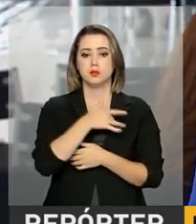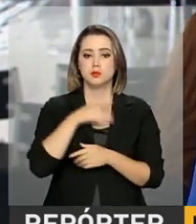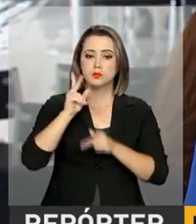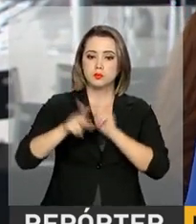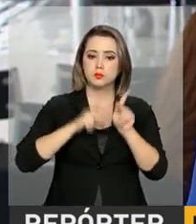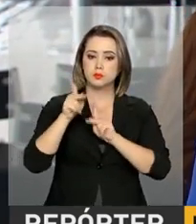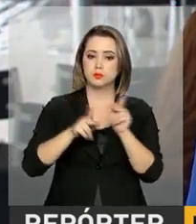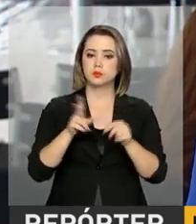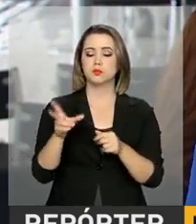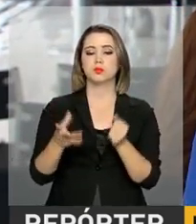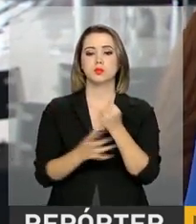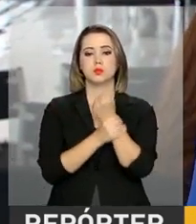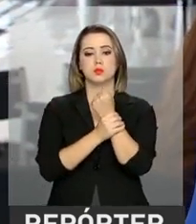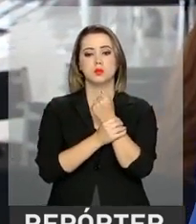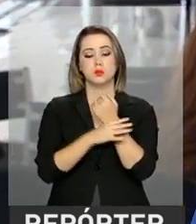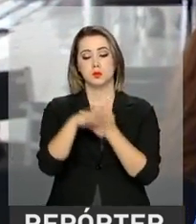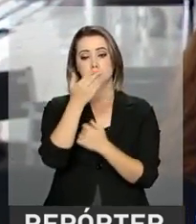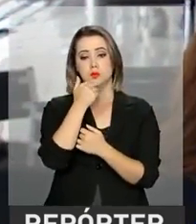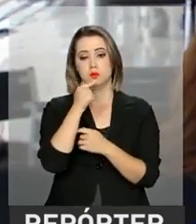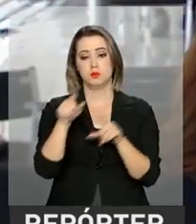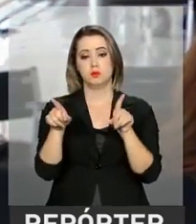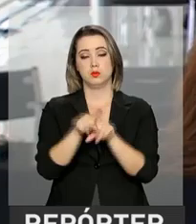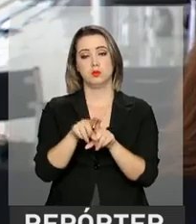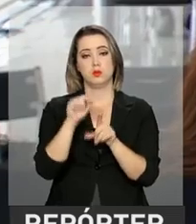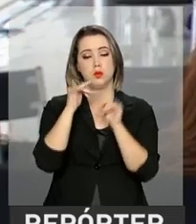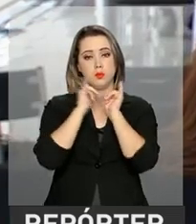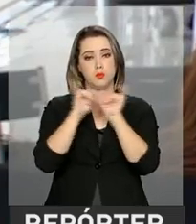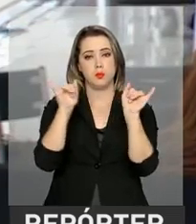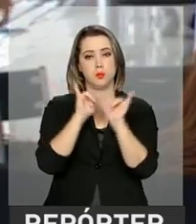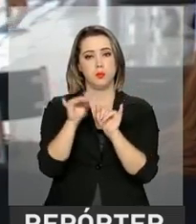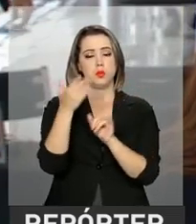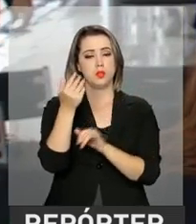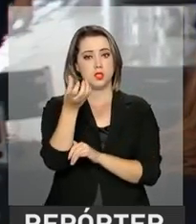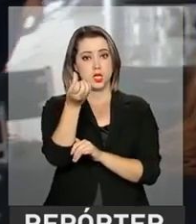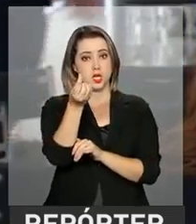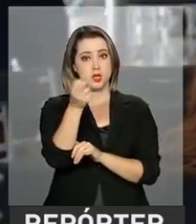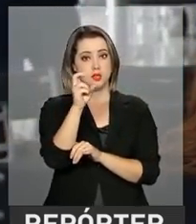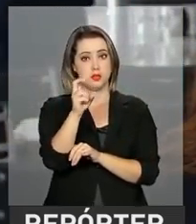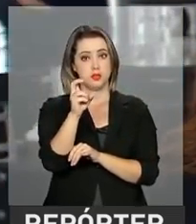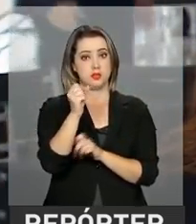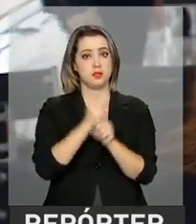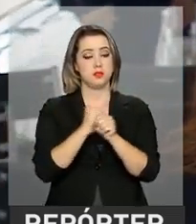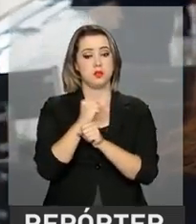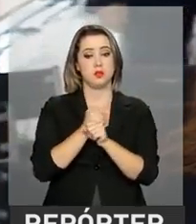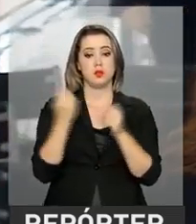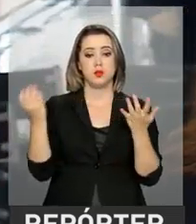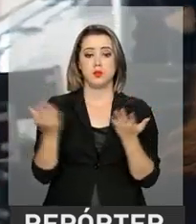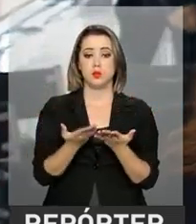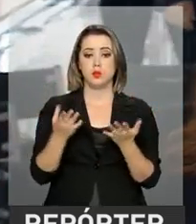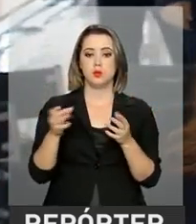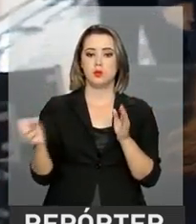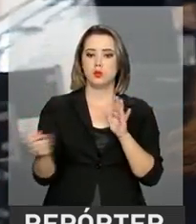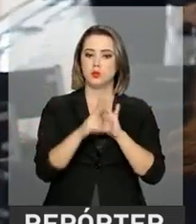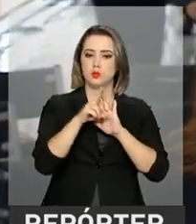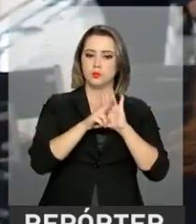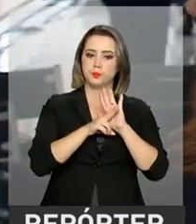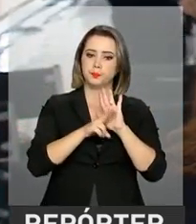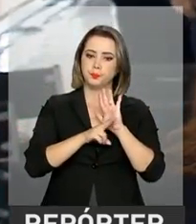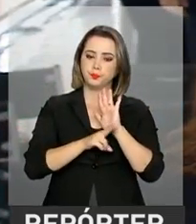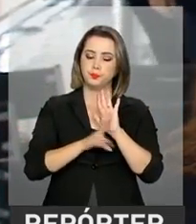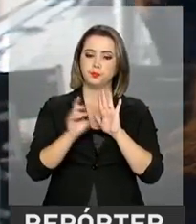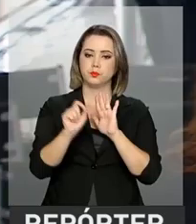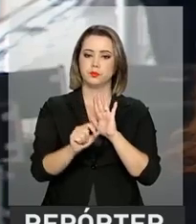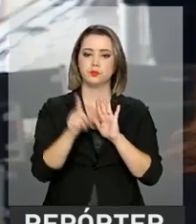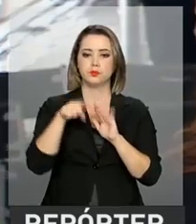à segurança alimentar. O RISPOU ele foi publicado há 65 anos e hoje está sendo totalmente revisado. A ideia